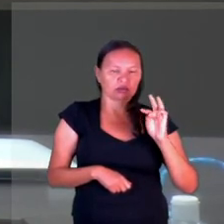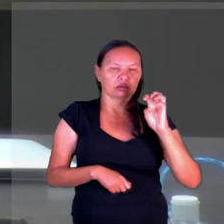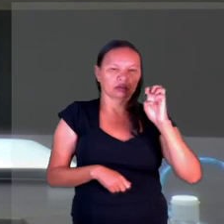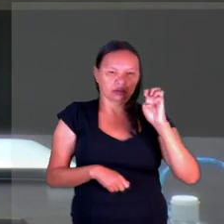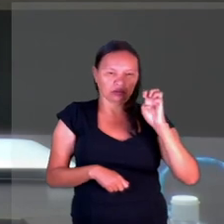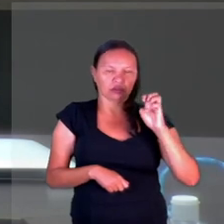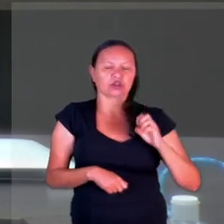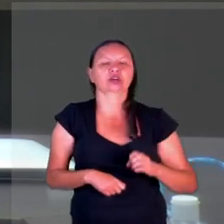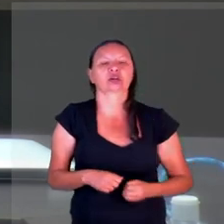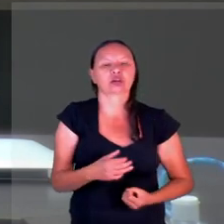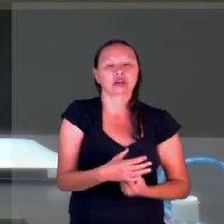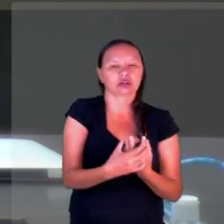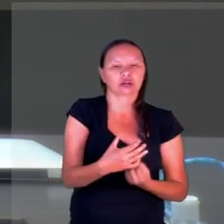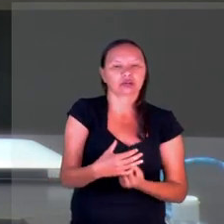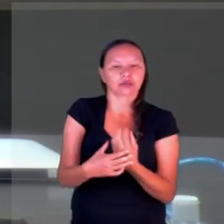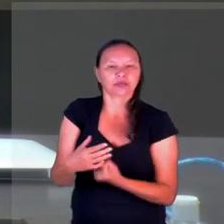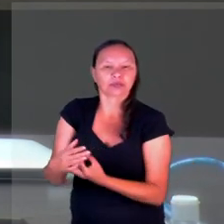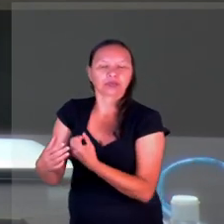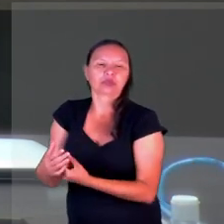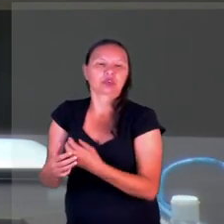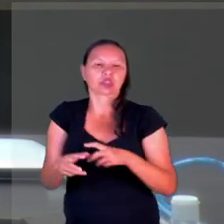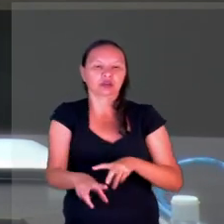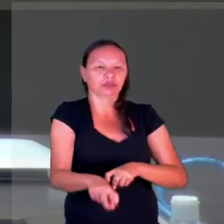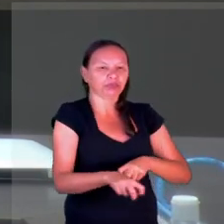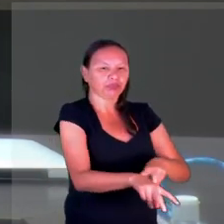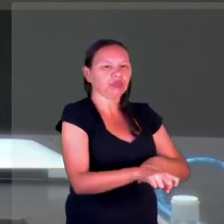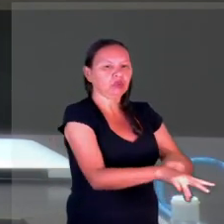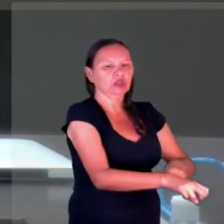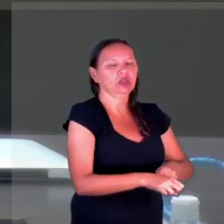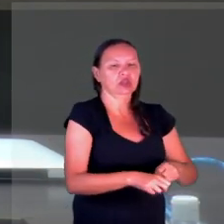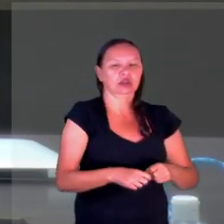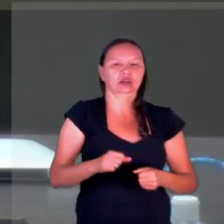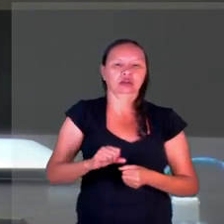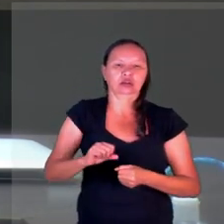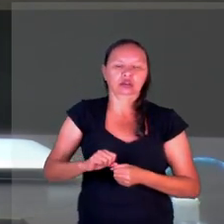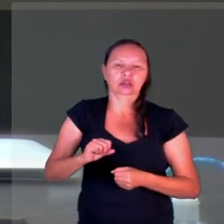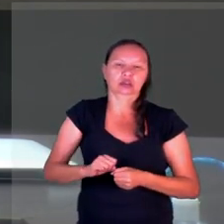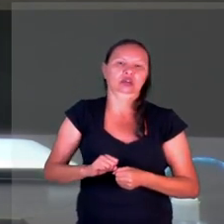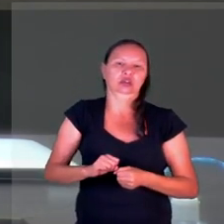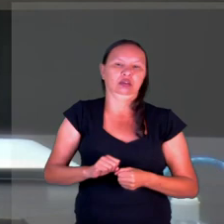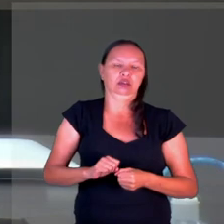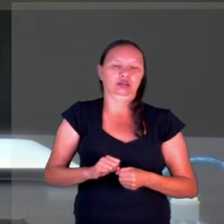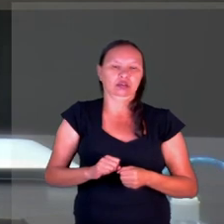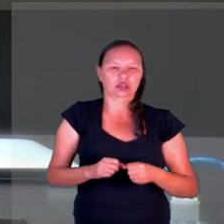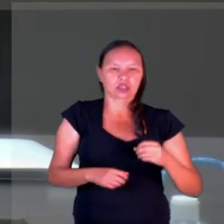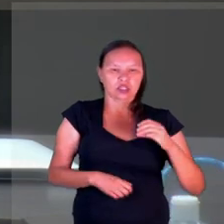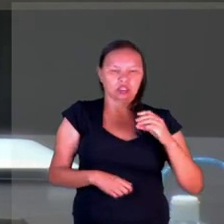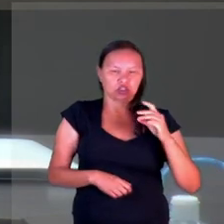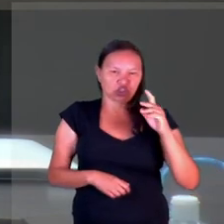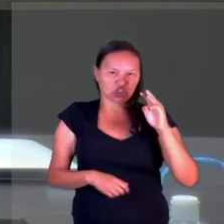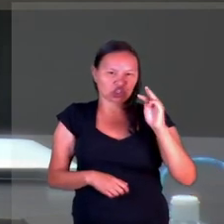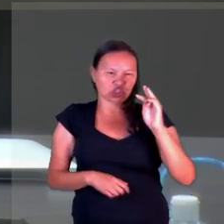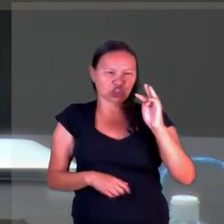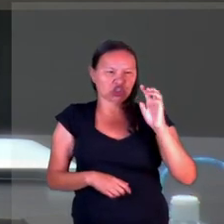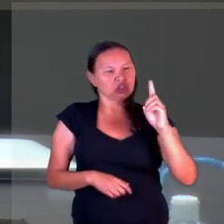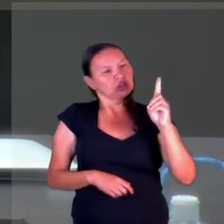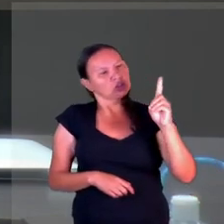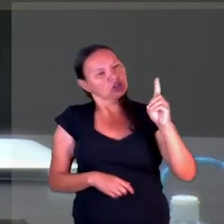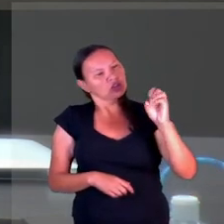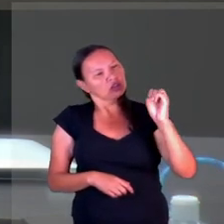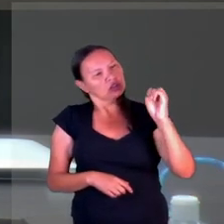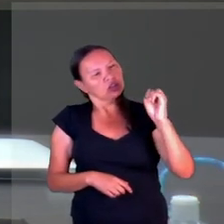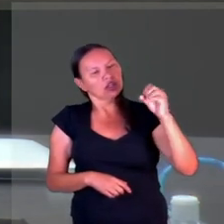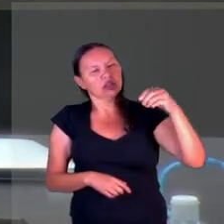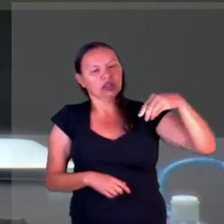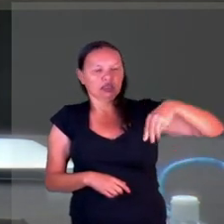agronegócio e o outro é conexões europeias ã a Dinamarca e a Alemanha exportam pro